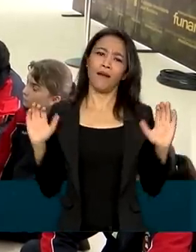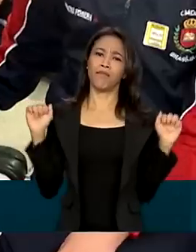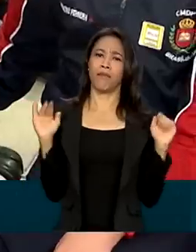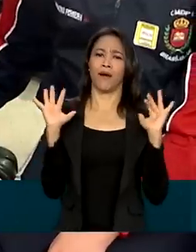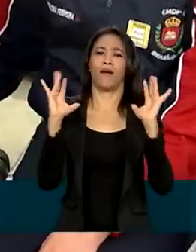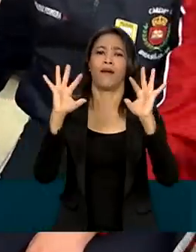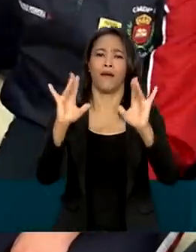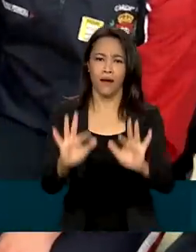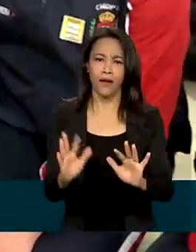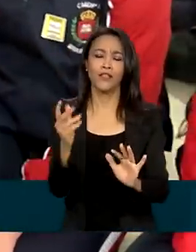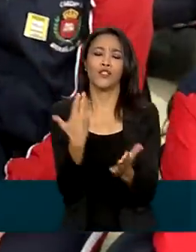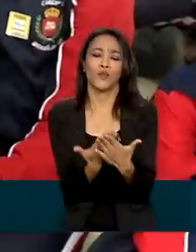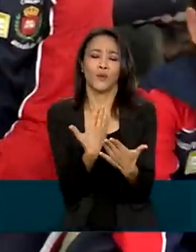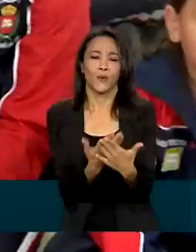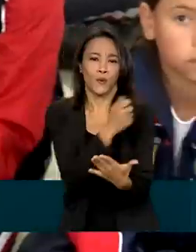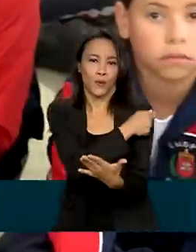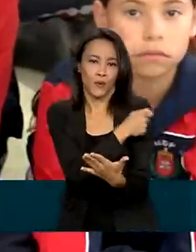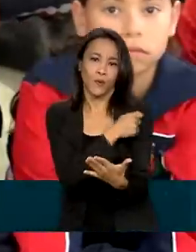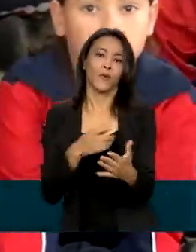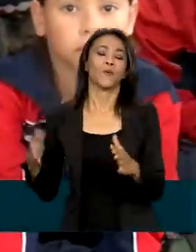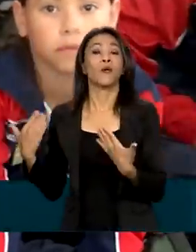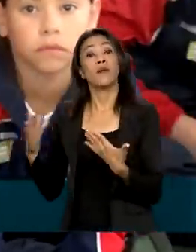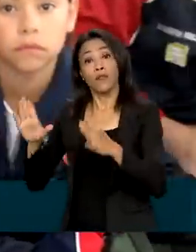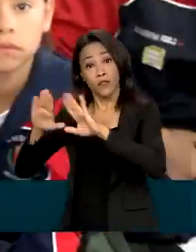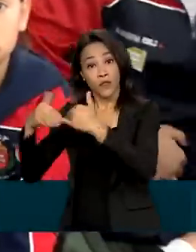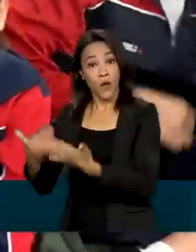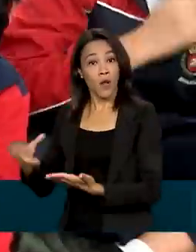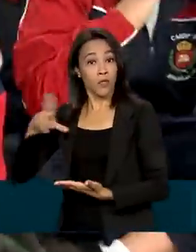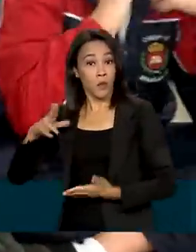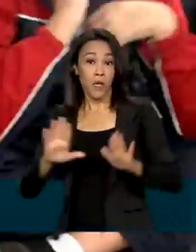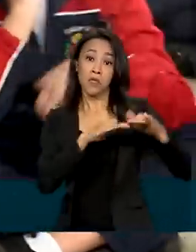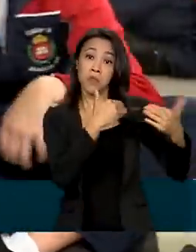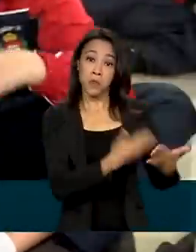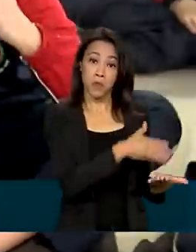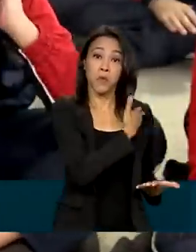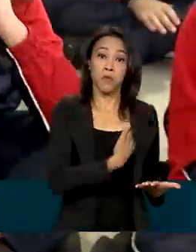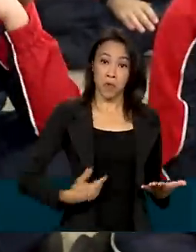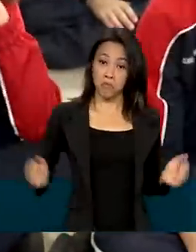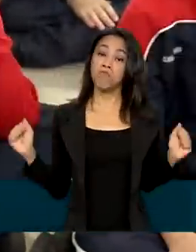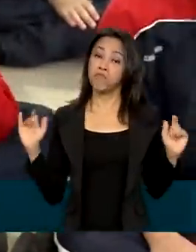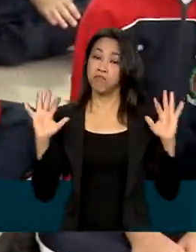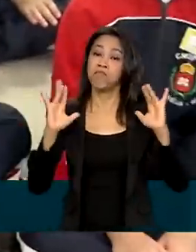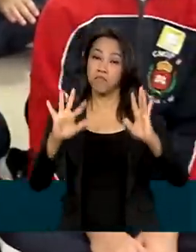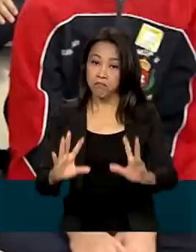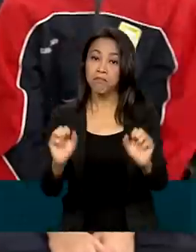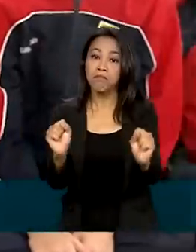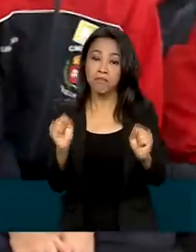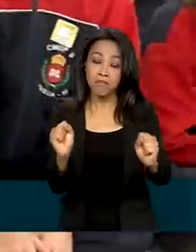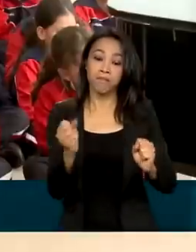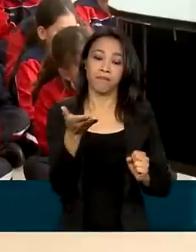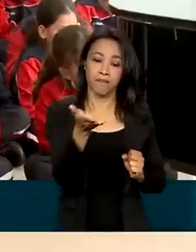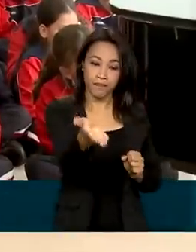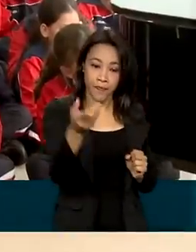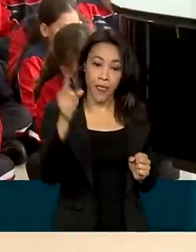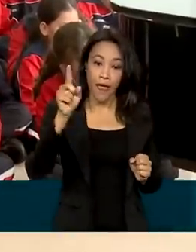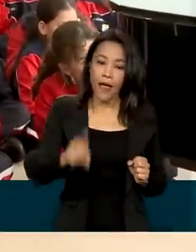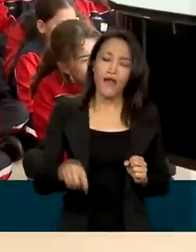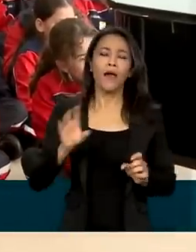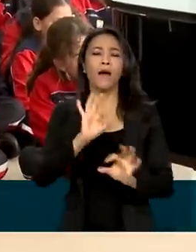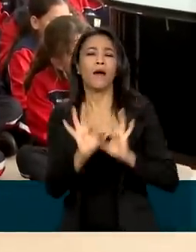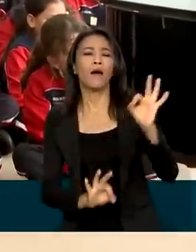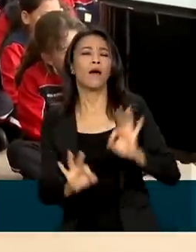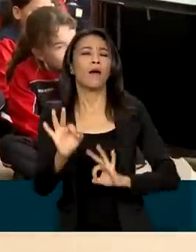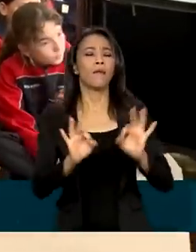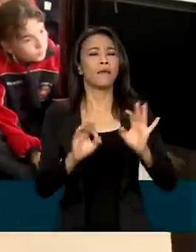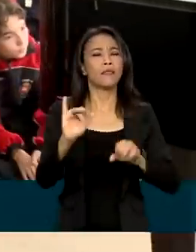grupos de estudantes tanto de escolas públicas quanto particulares a iniciativa faz parte das ações da comissão interministerial